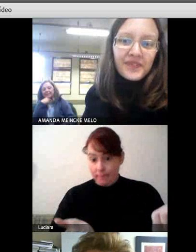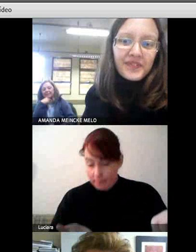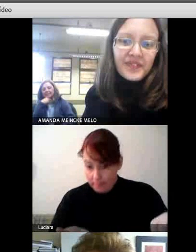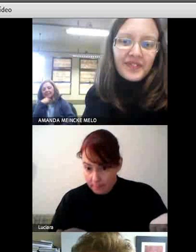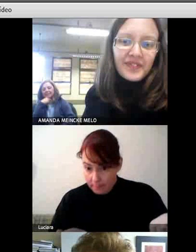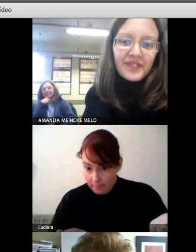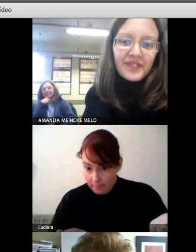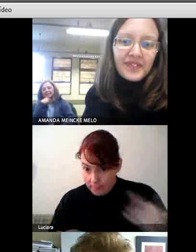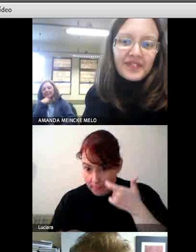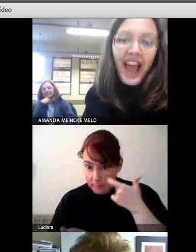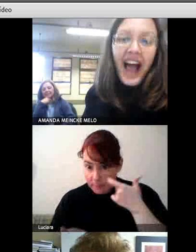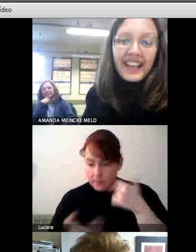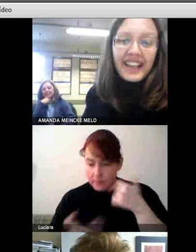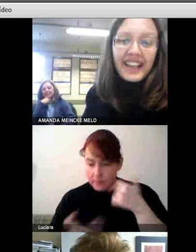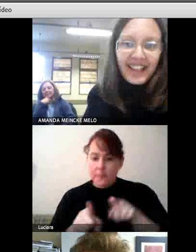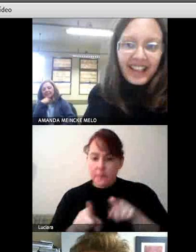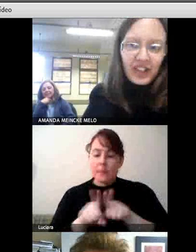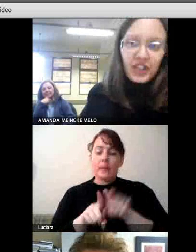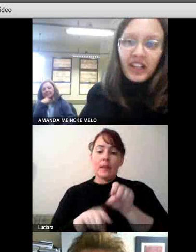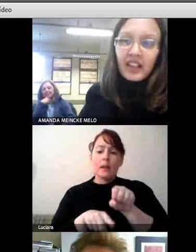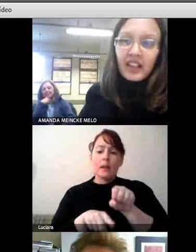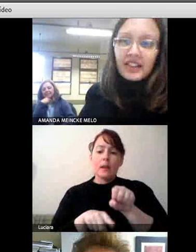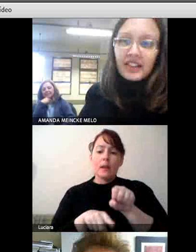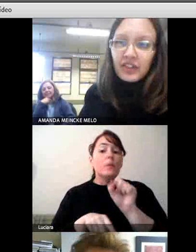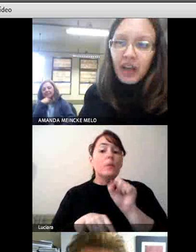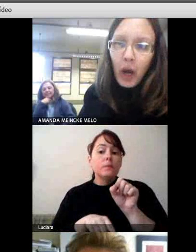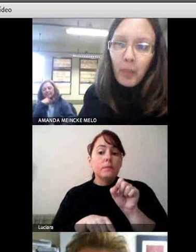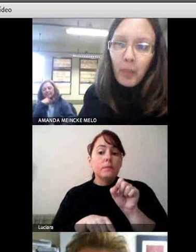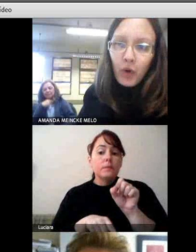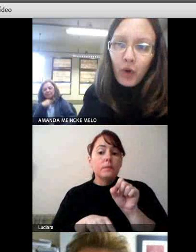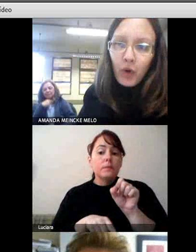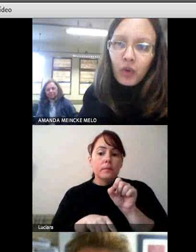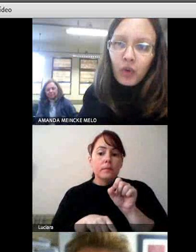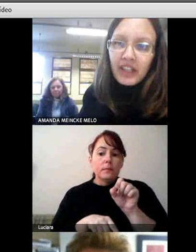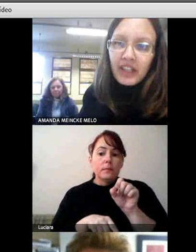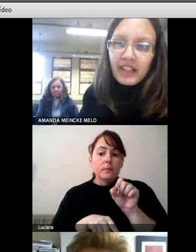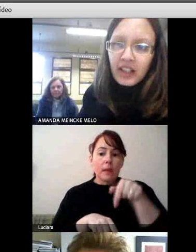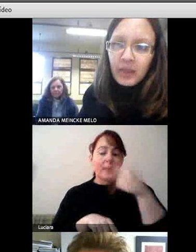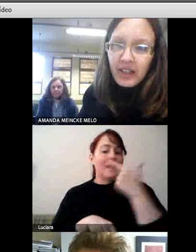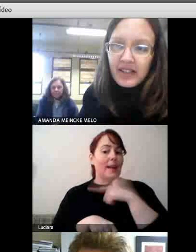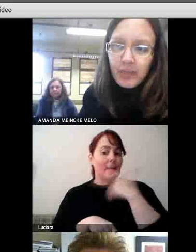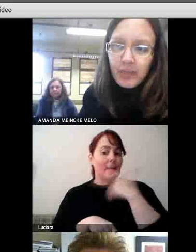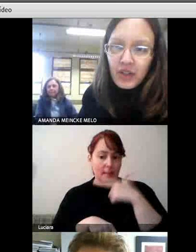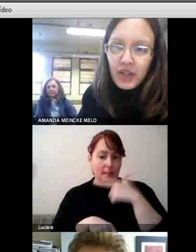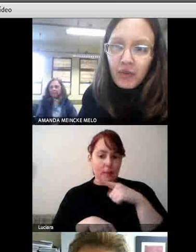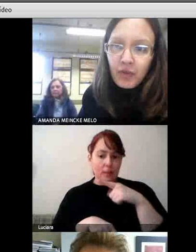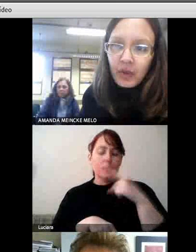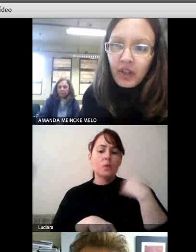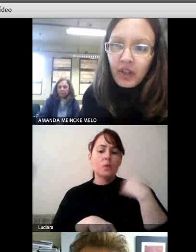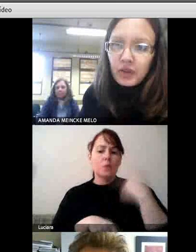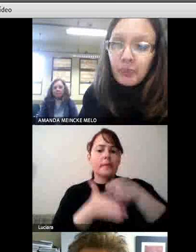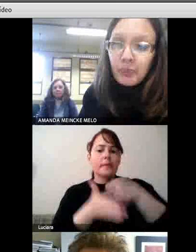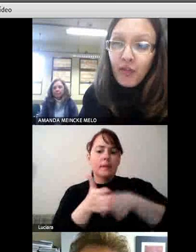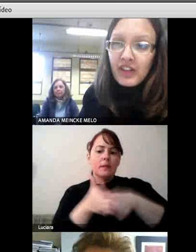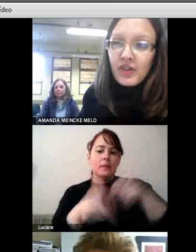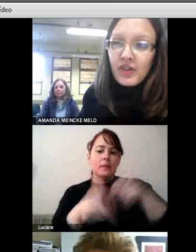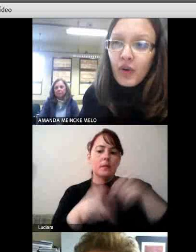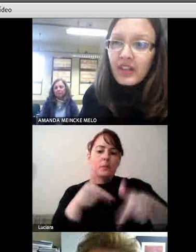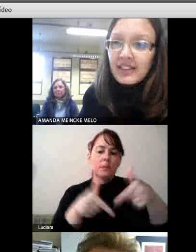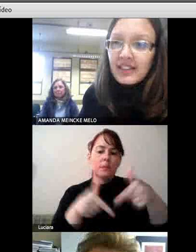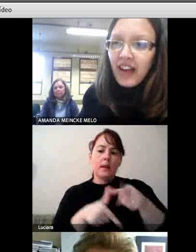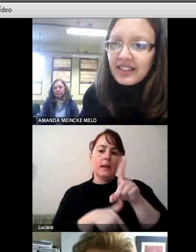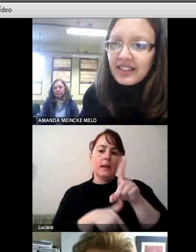para o segundo ano, aí a quarta ano, nós vamos ensinar também para o segundo. E eu disse, não, agora é a nossa vez. Agora nós